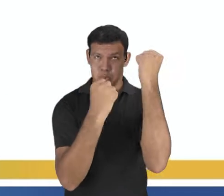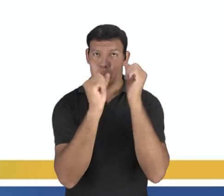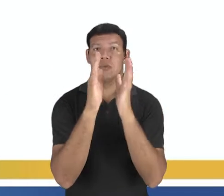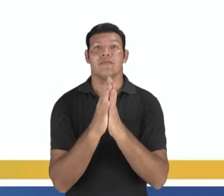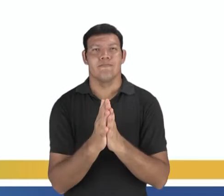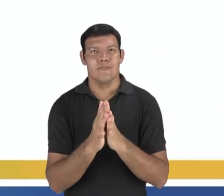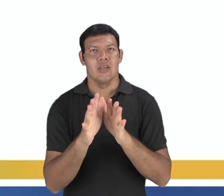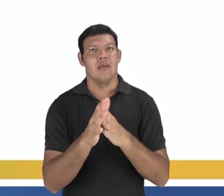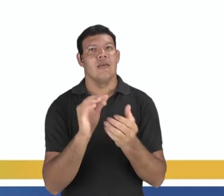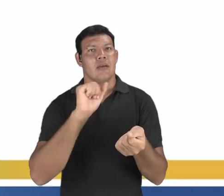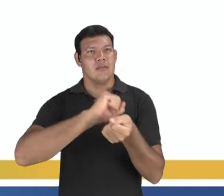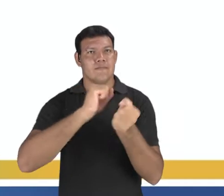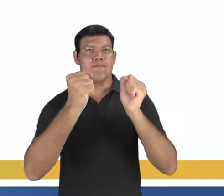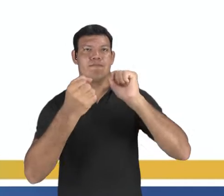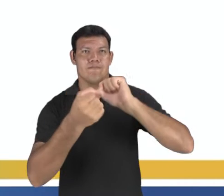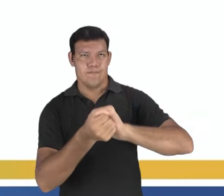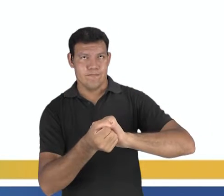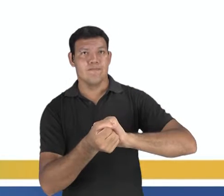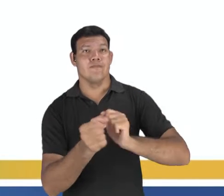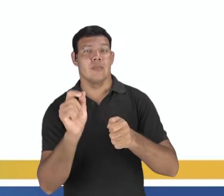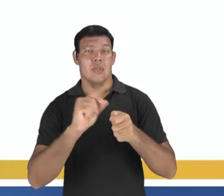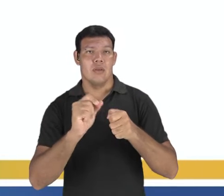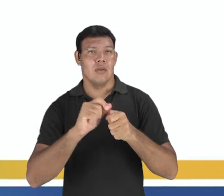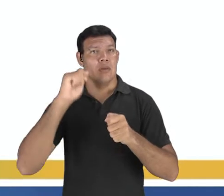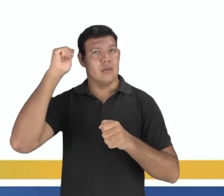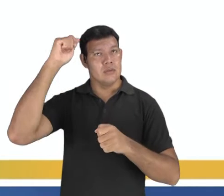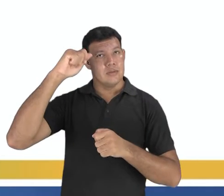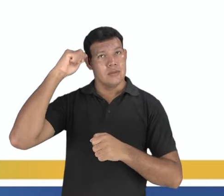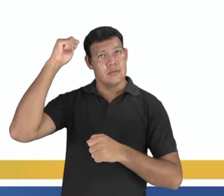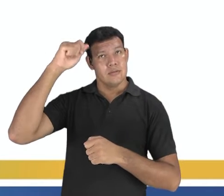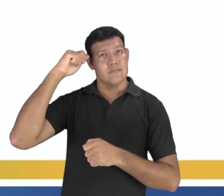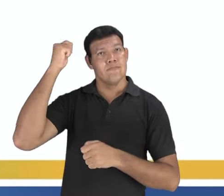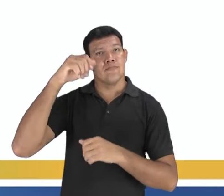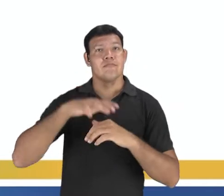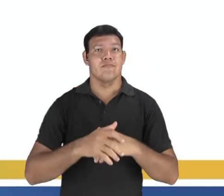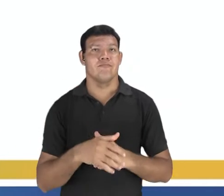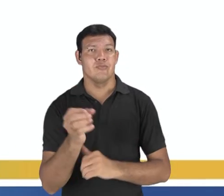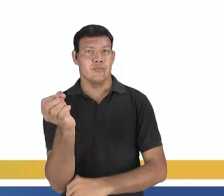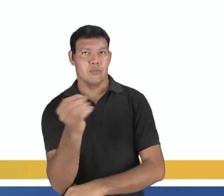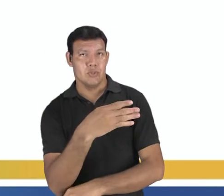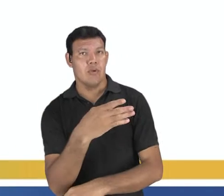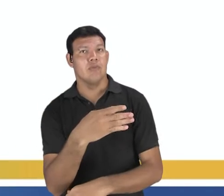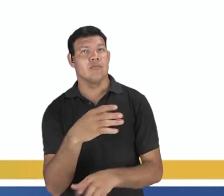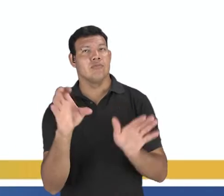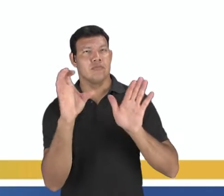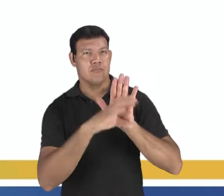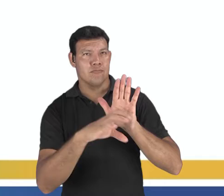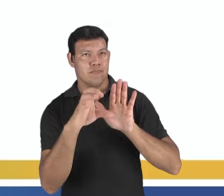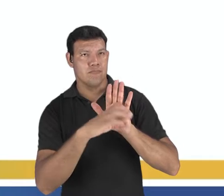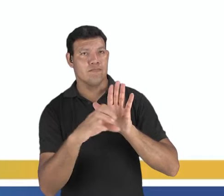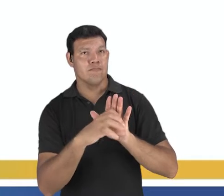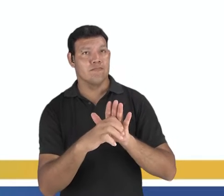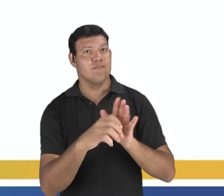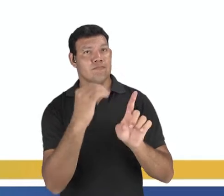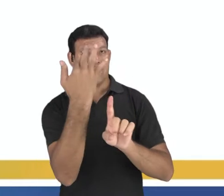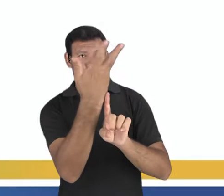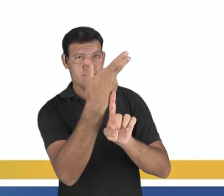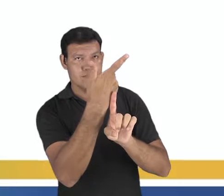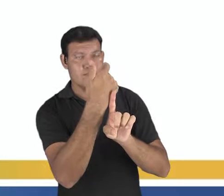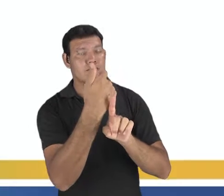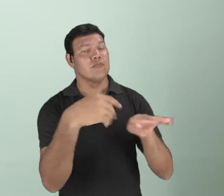concepção de se fazer arte e cultura, utilizando-se técnicas do sistema